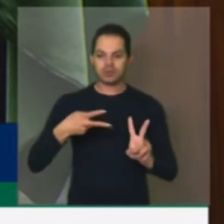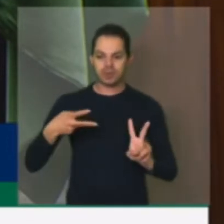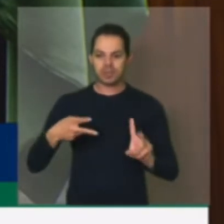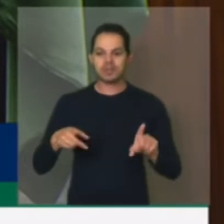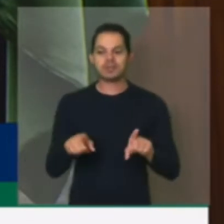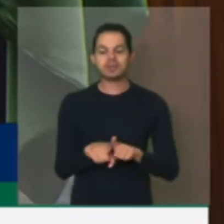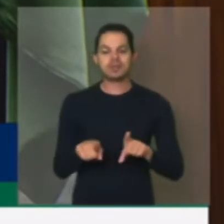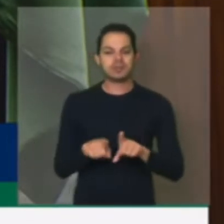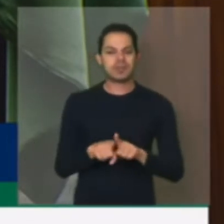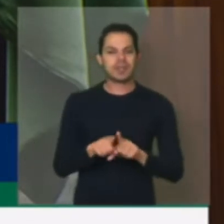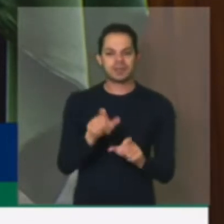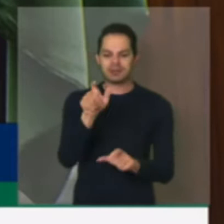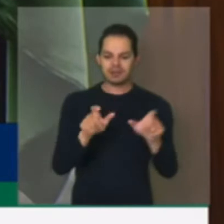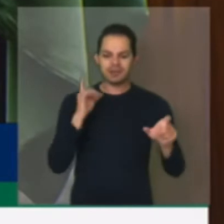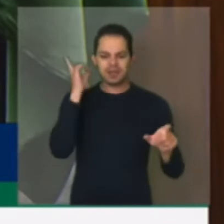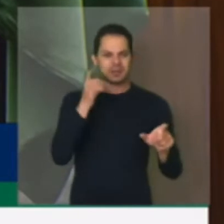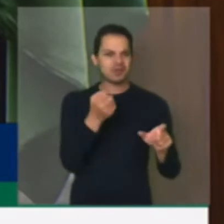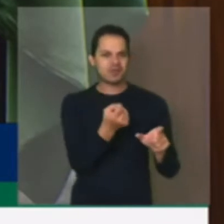deputados apareceram,